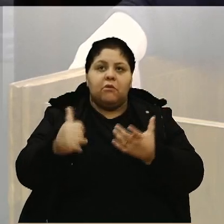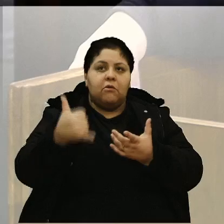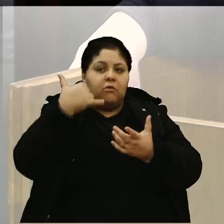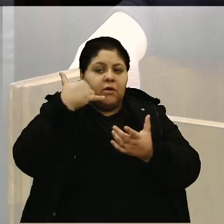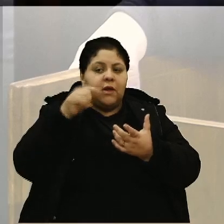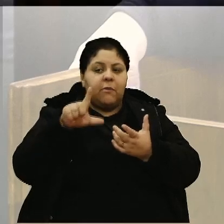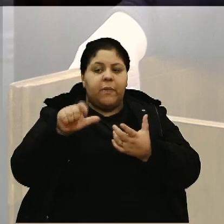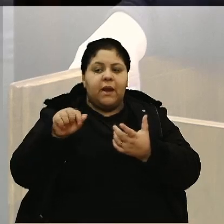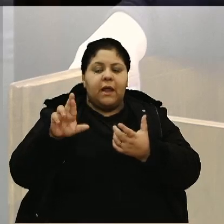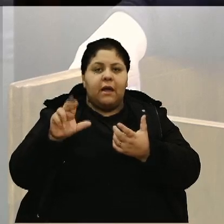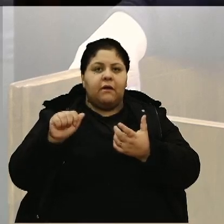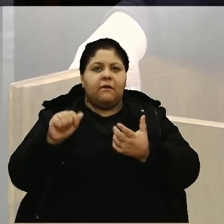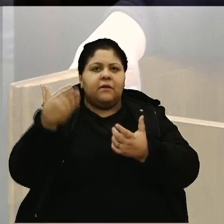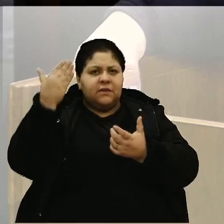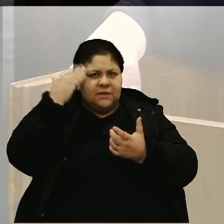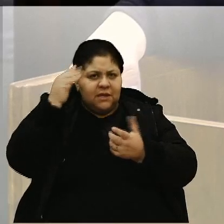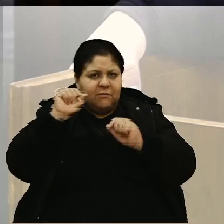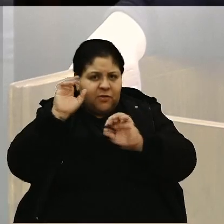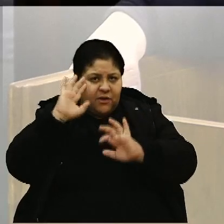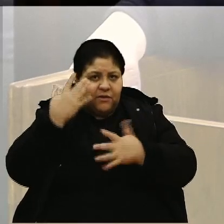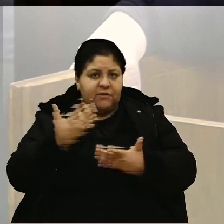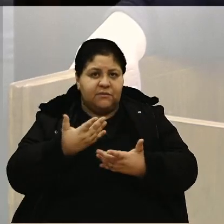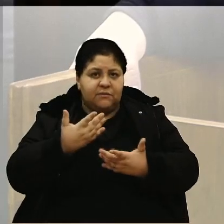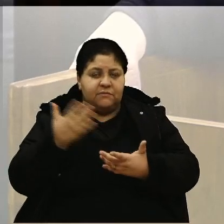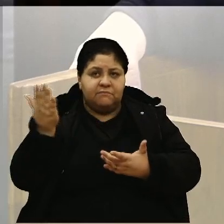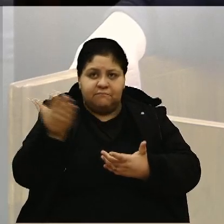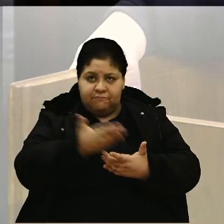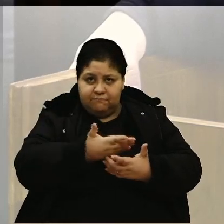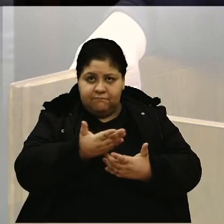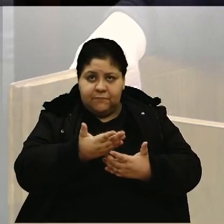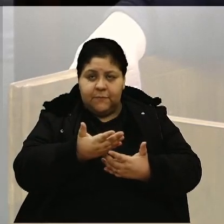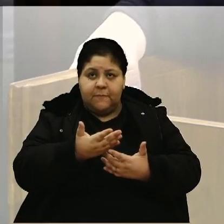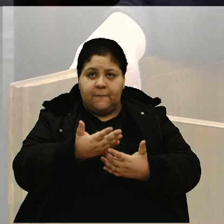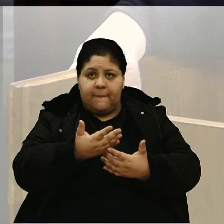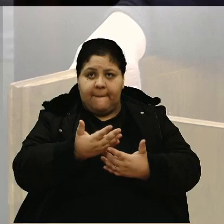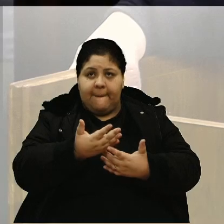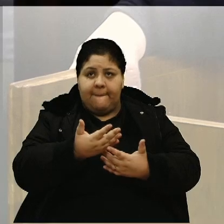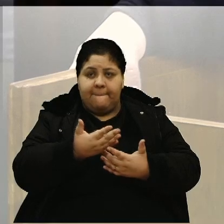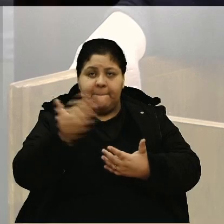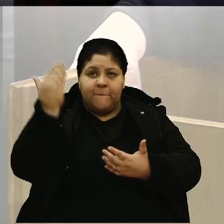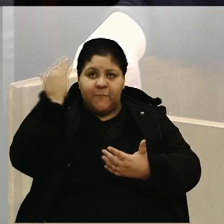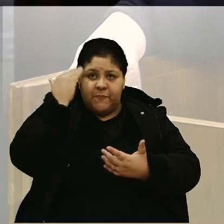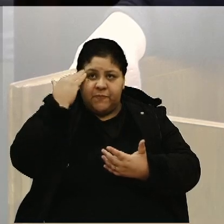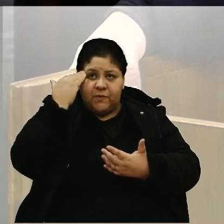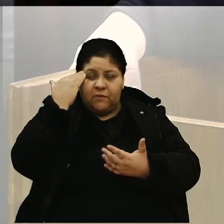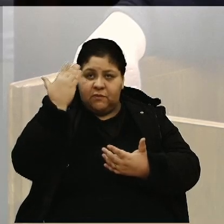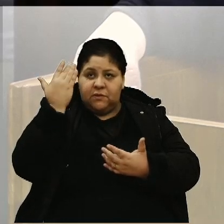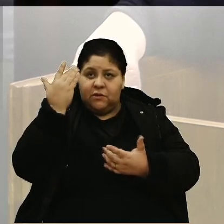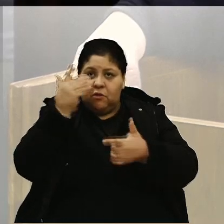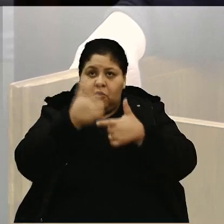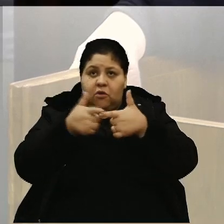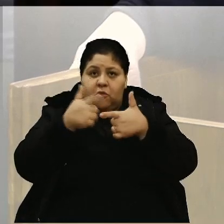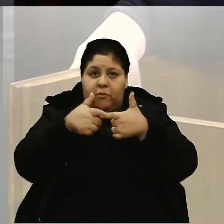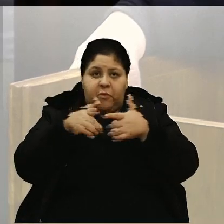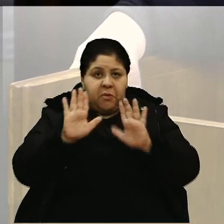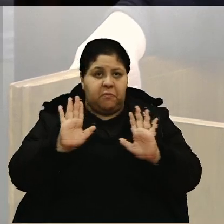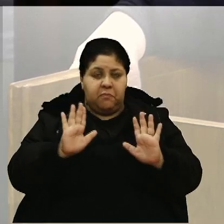Lara. Sabe o que aconteceu, colegas vereadores? Eu não sei se é uma perseguição ou o